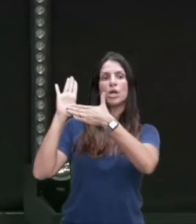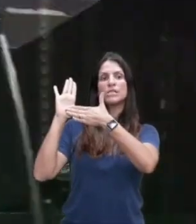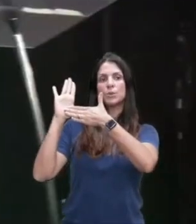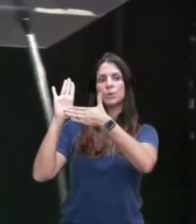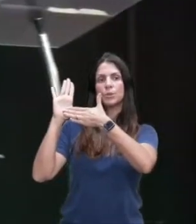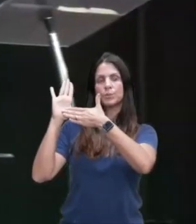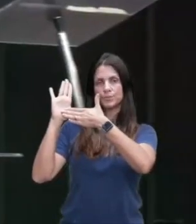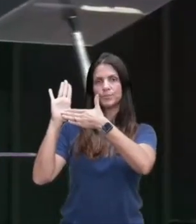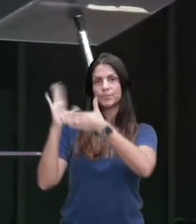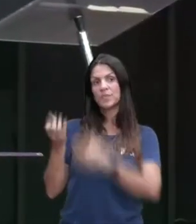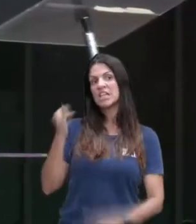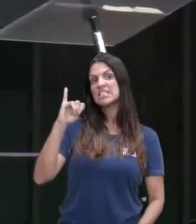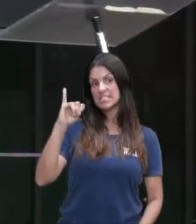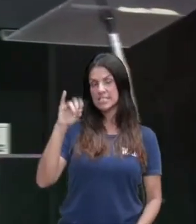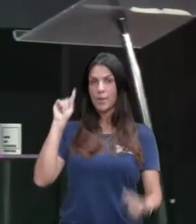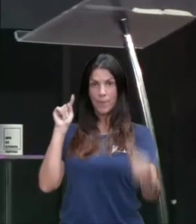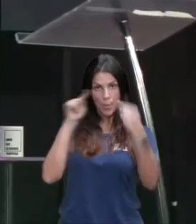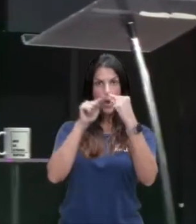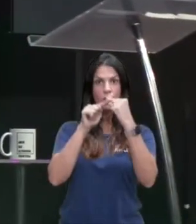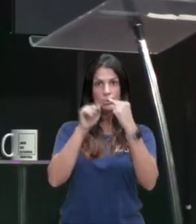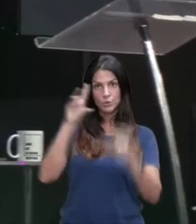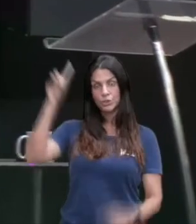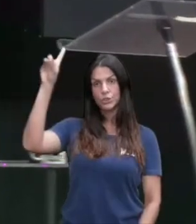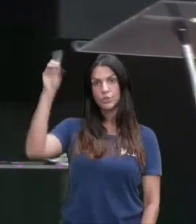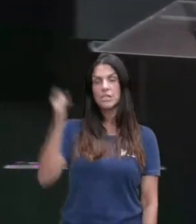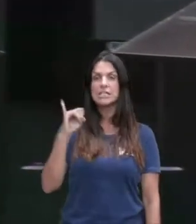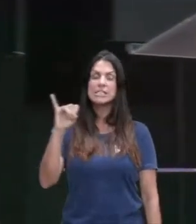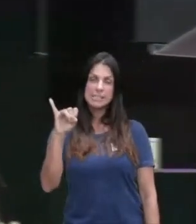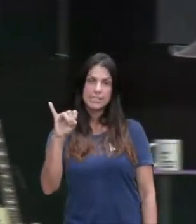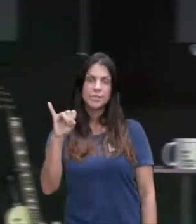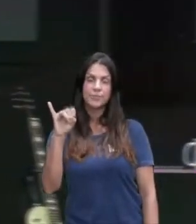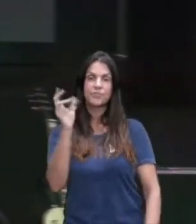e se botou o Neymar e para